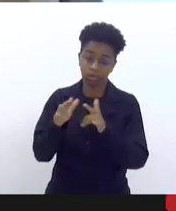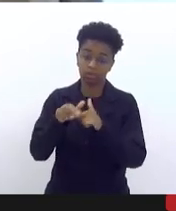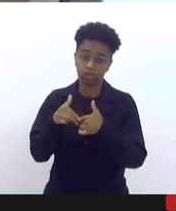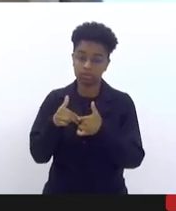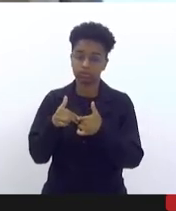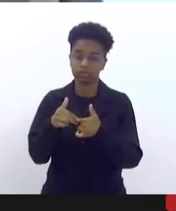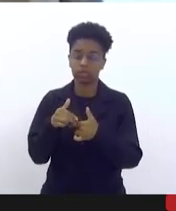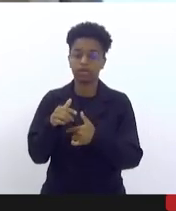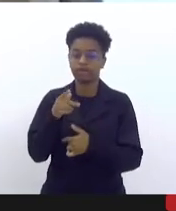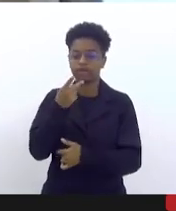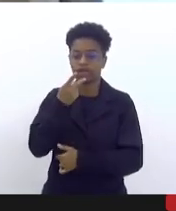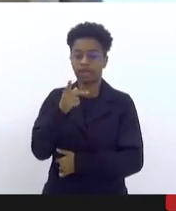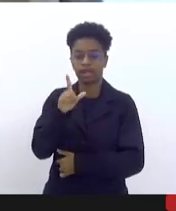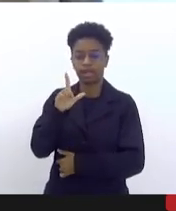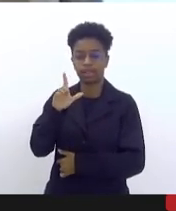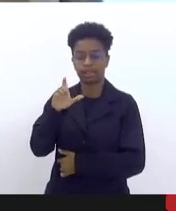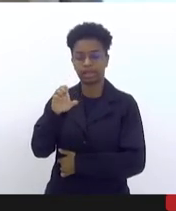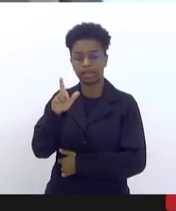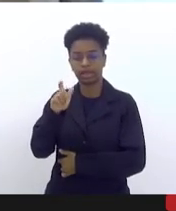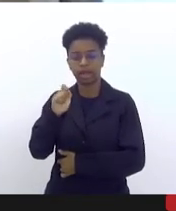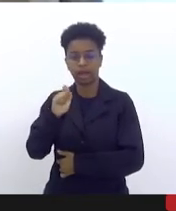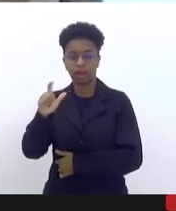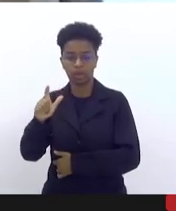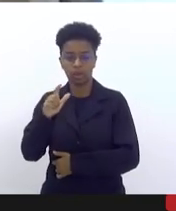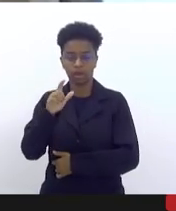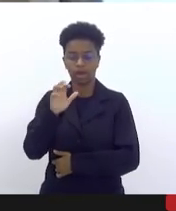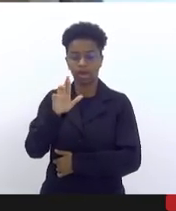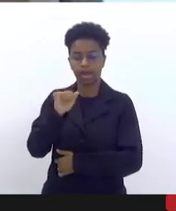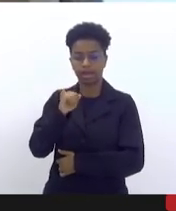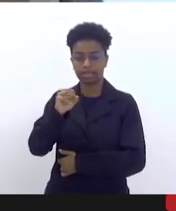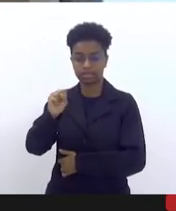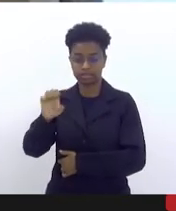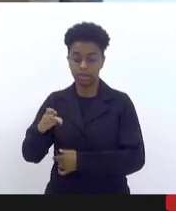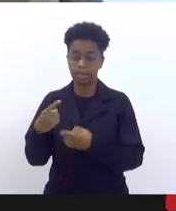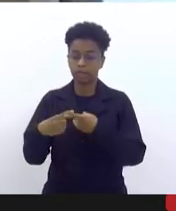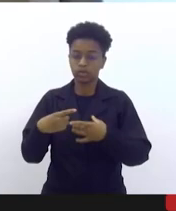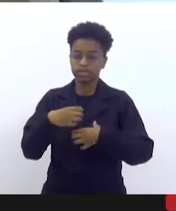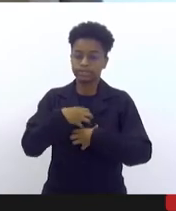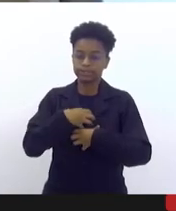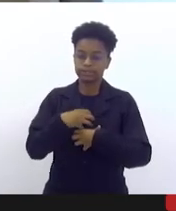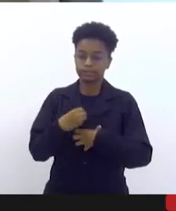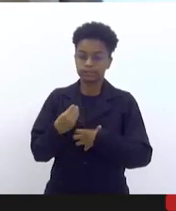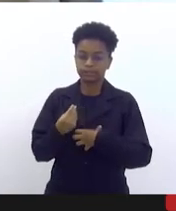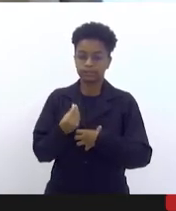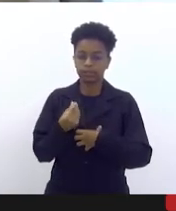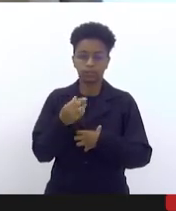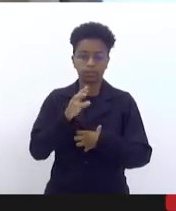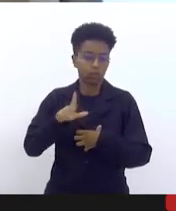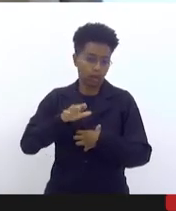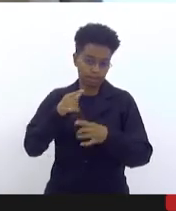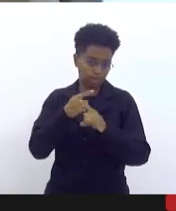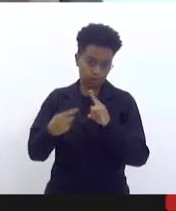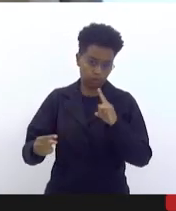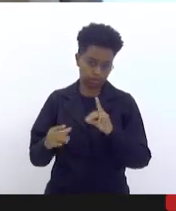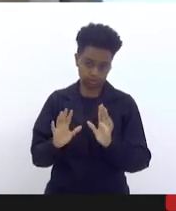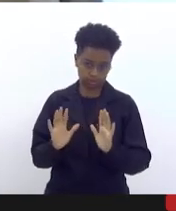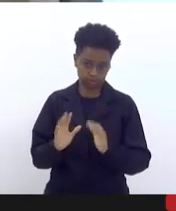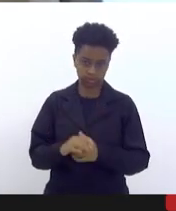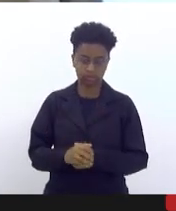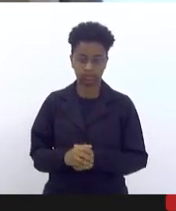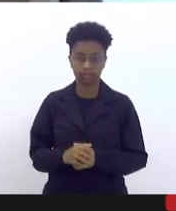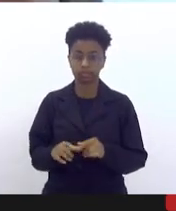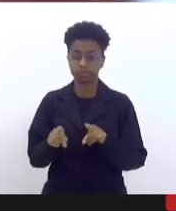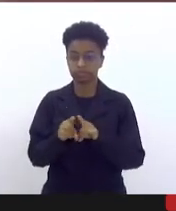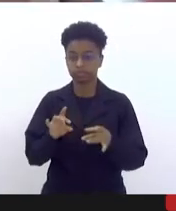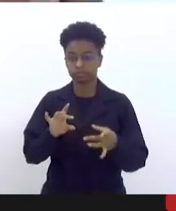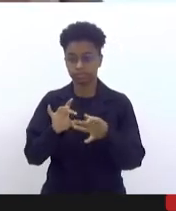raids é uma intoxicação que não tá proibida juntamente com isso